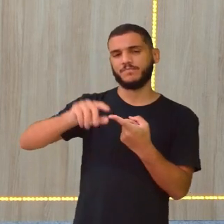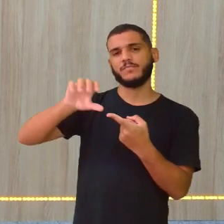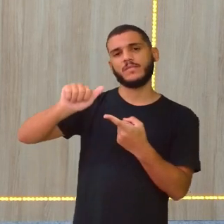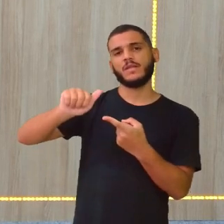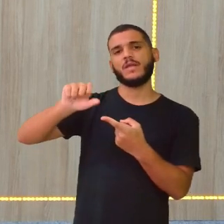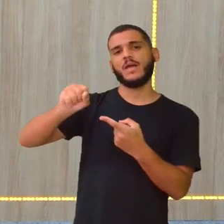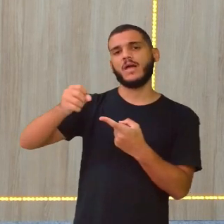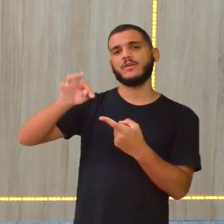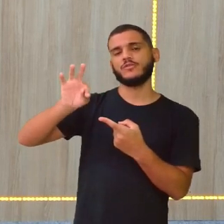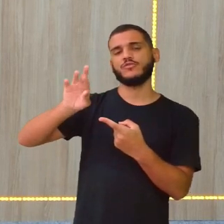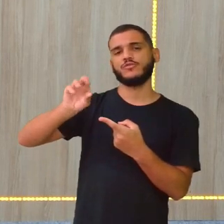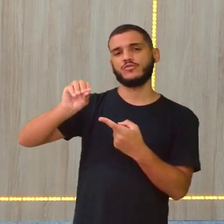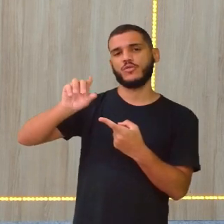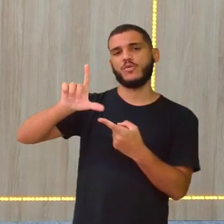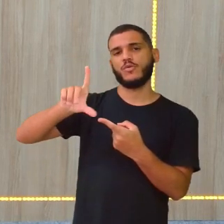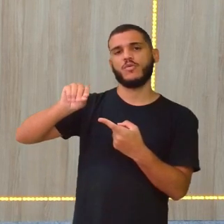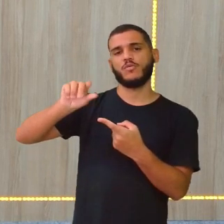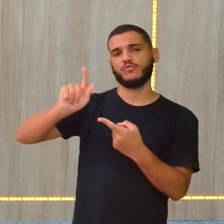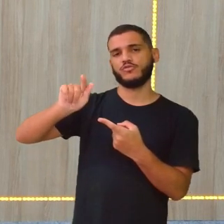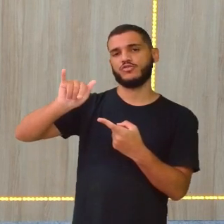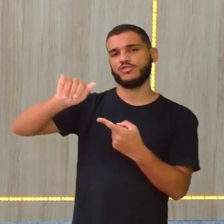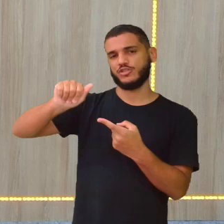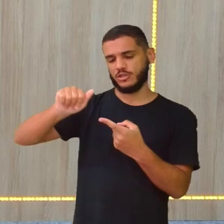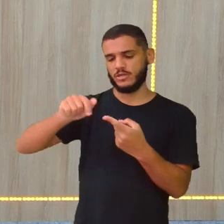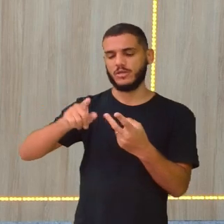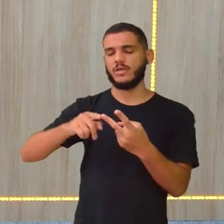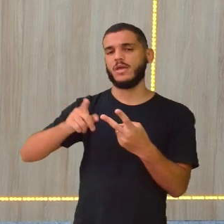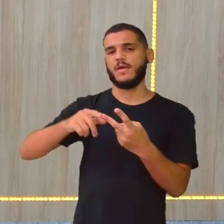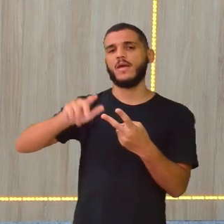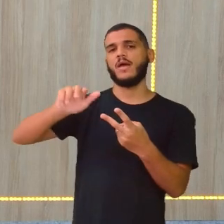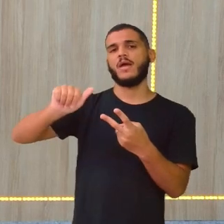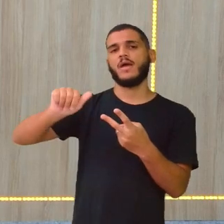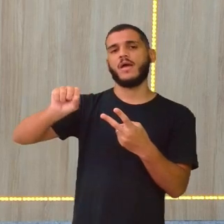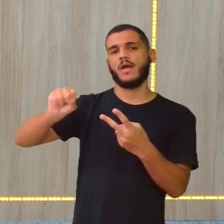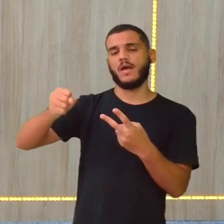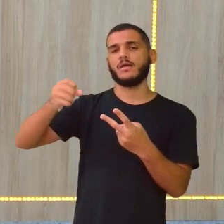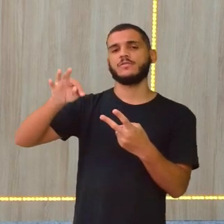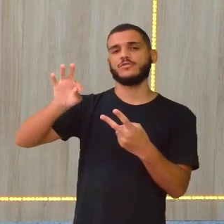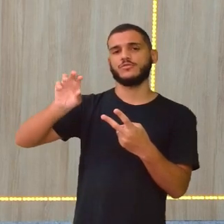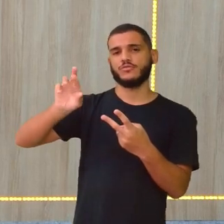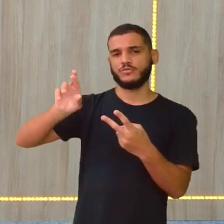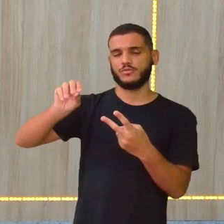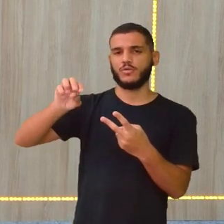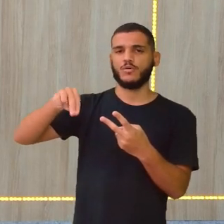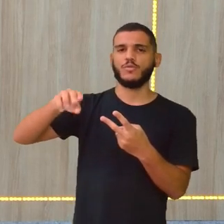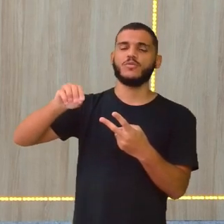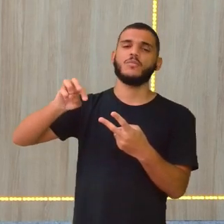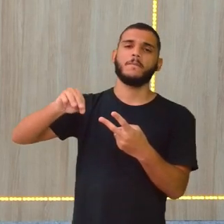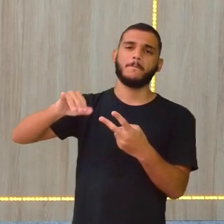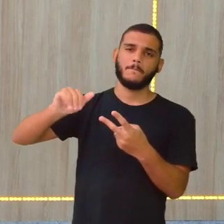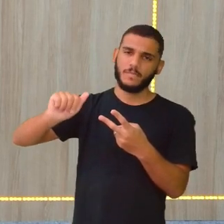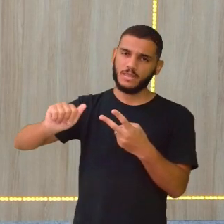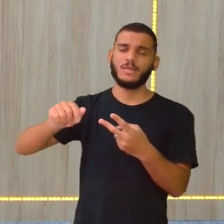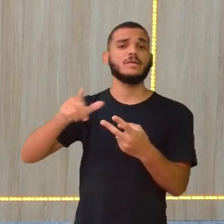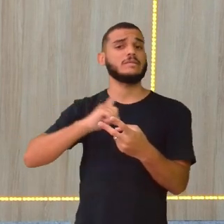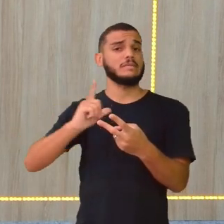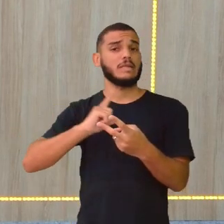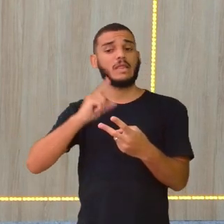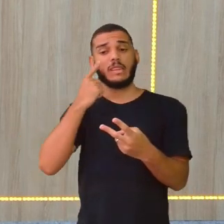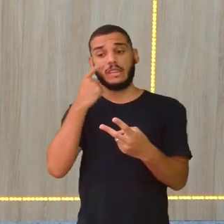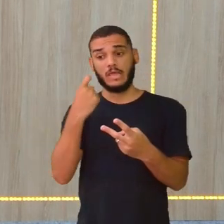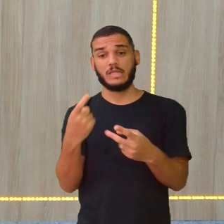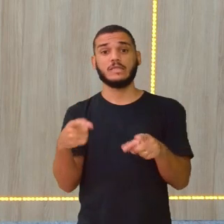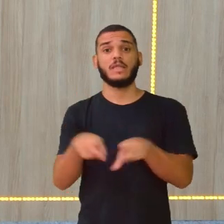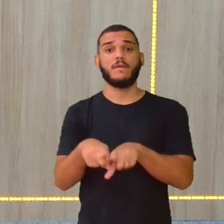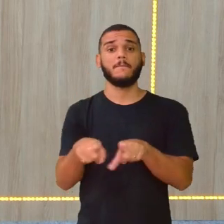oriental tinha esse conhecimento, e aí percebemos que além disso, eles tinham também um interesse